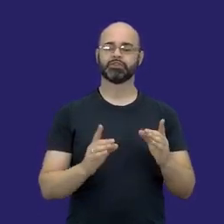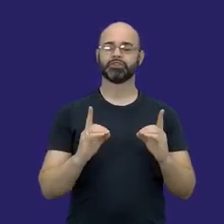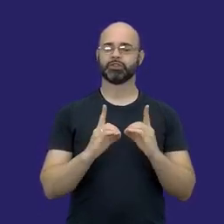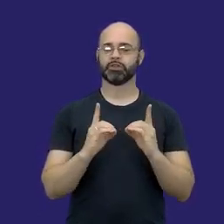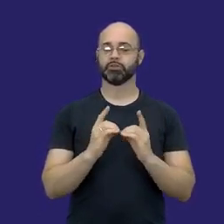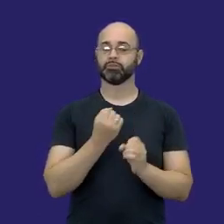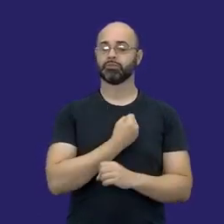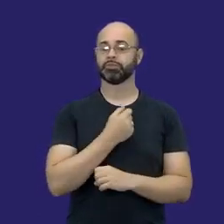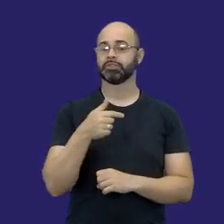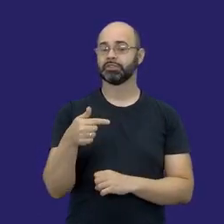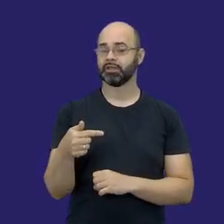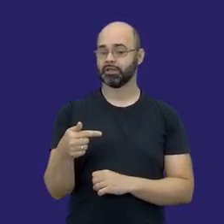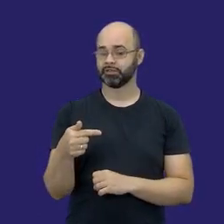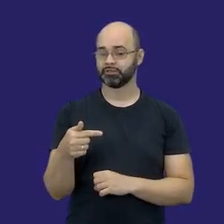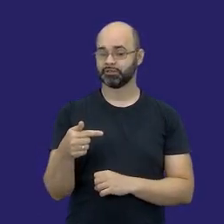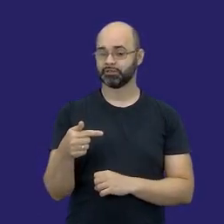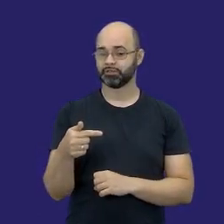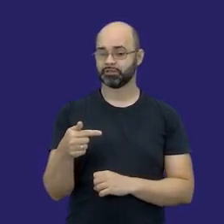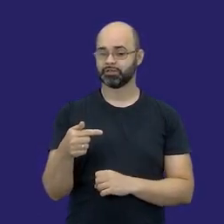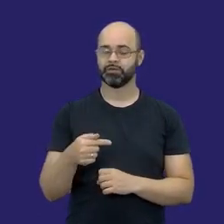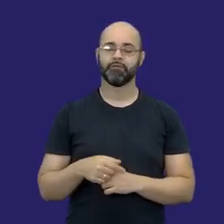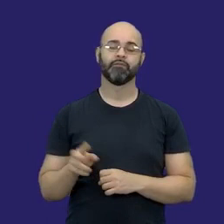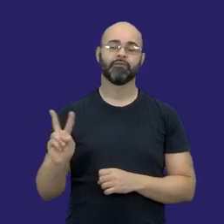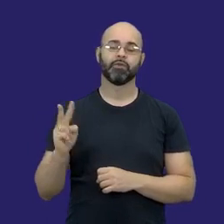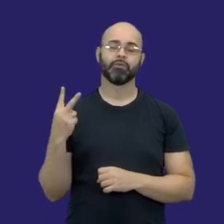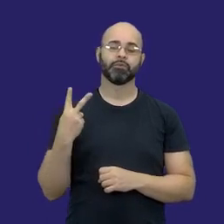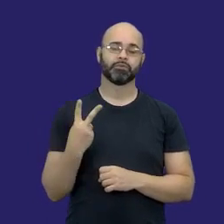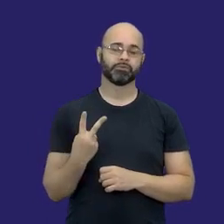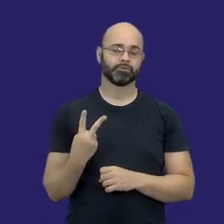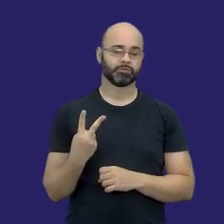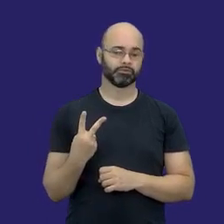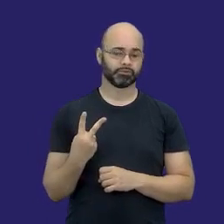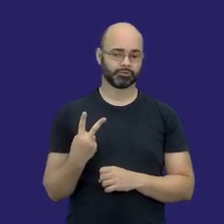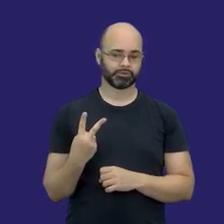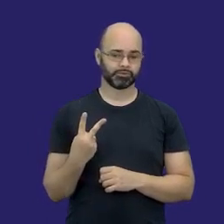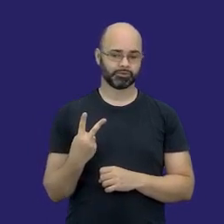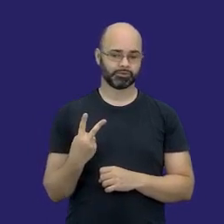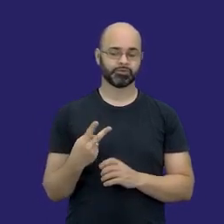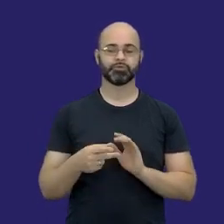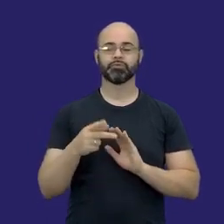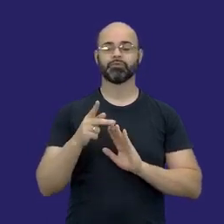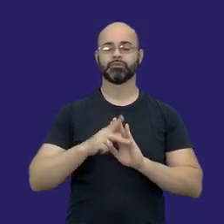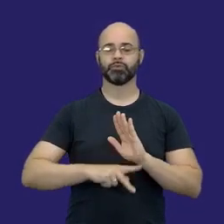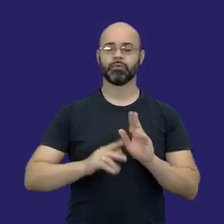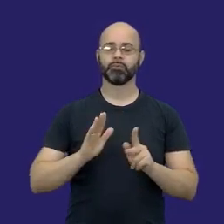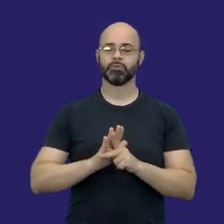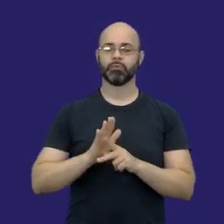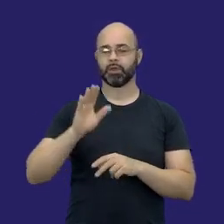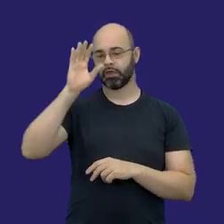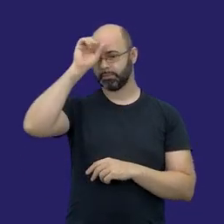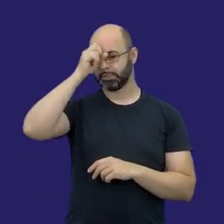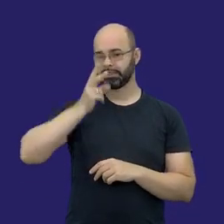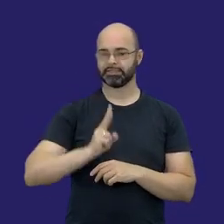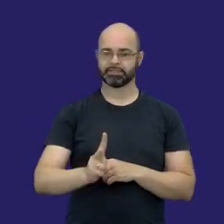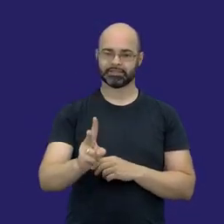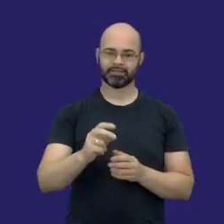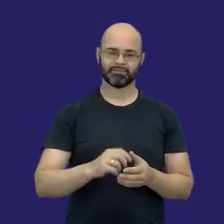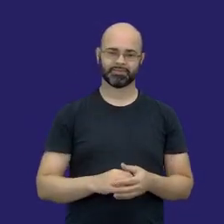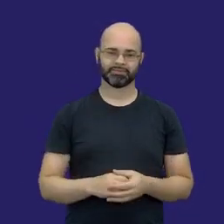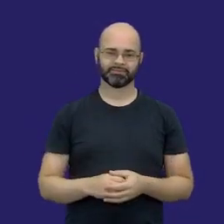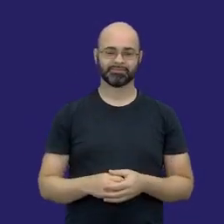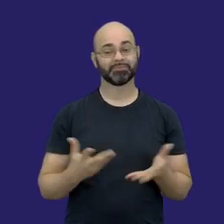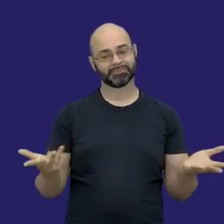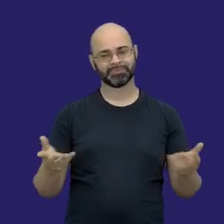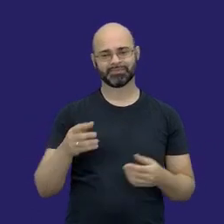7 do volume 2 do programa Aprender Sempre. E, por falar em aprender